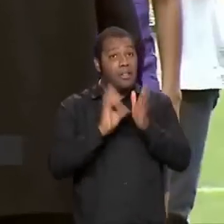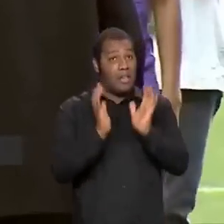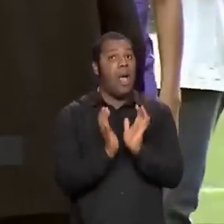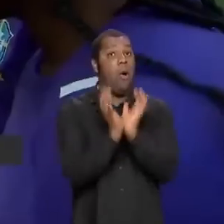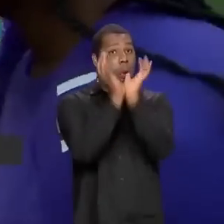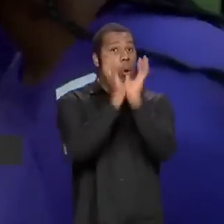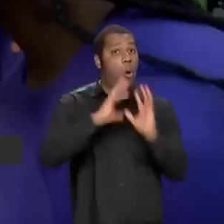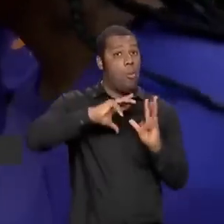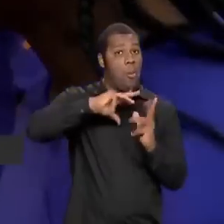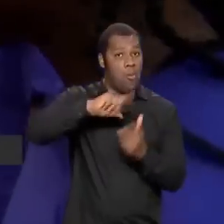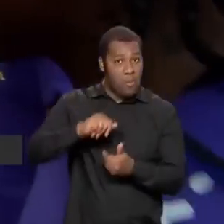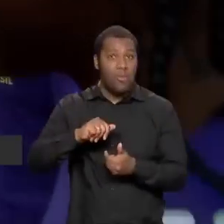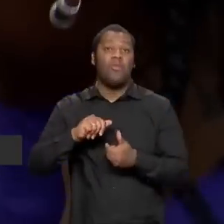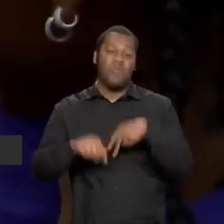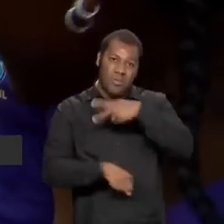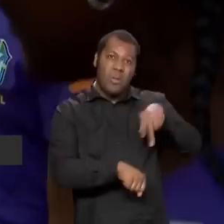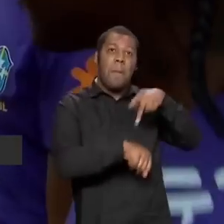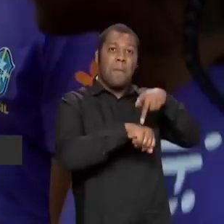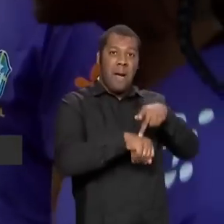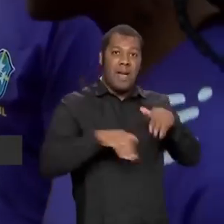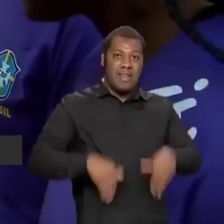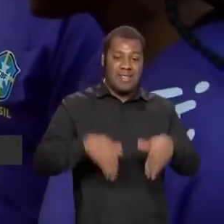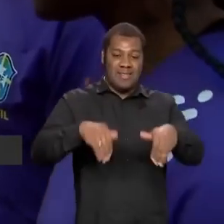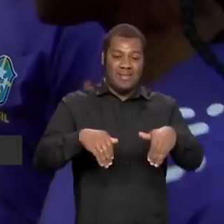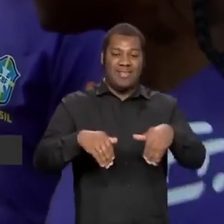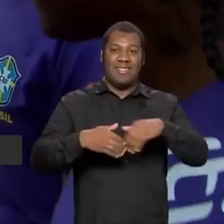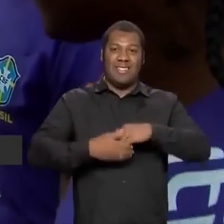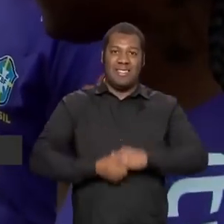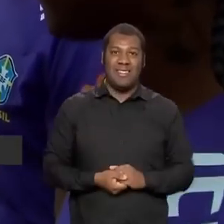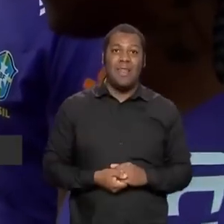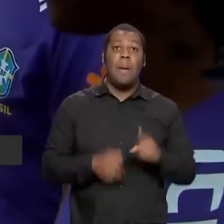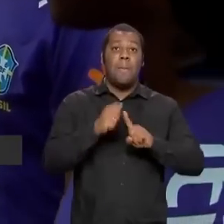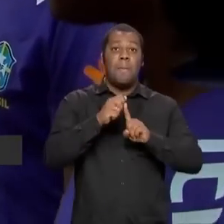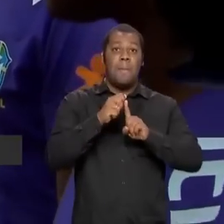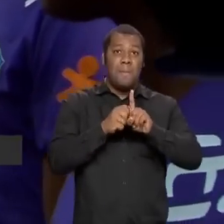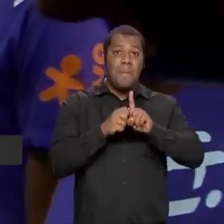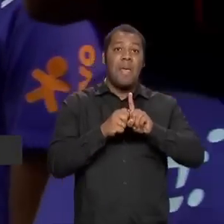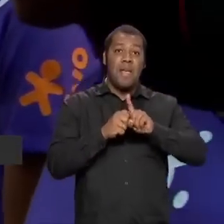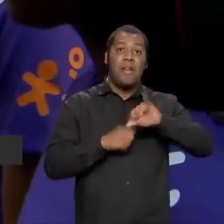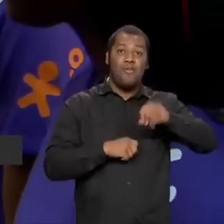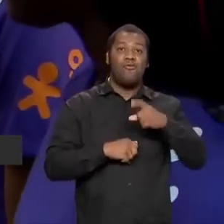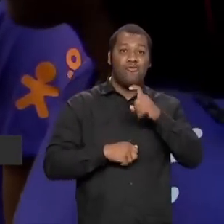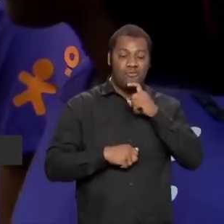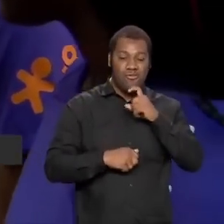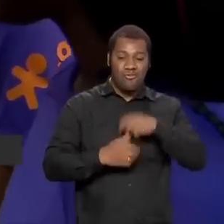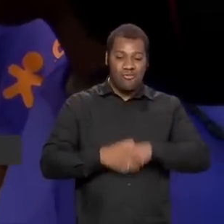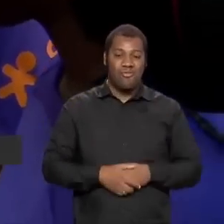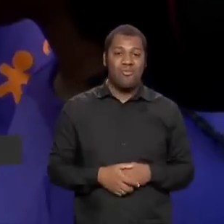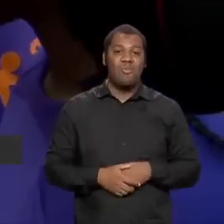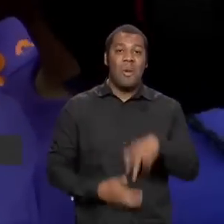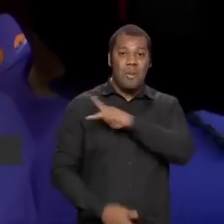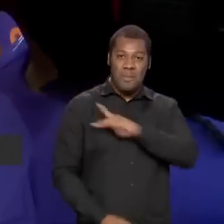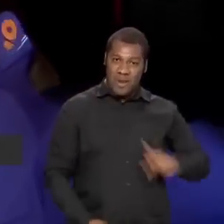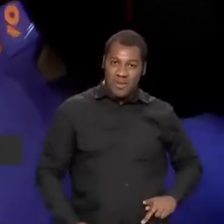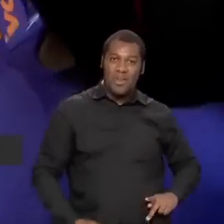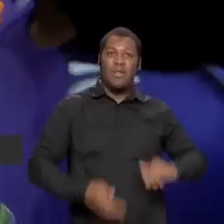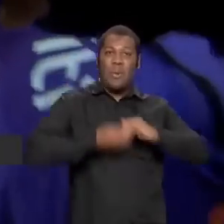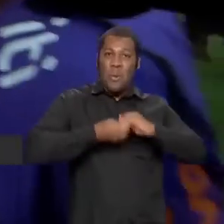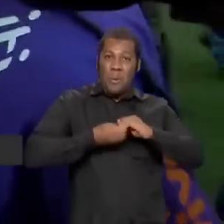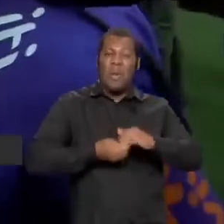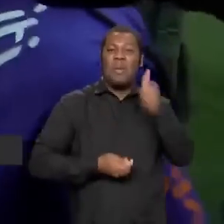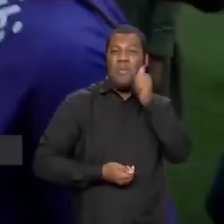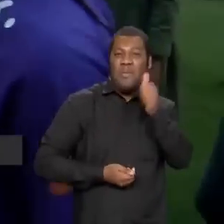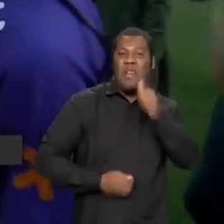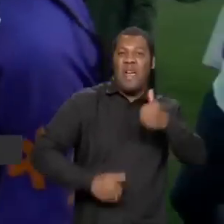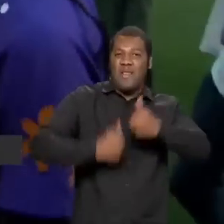vai se realizar na Austrália e na Nova Zelândia em julho. O presidente cumprimenta as